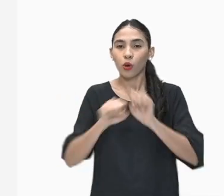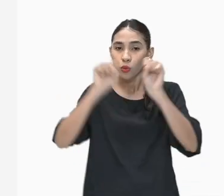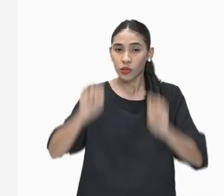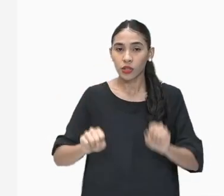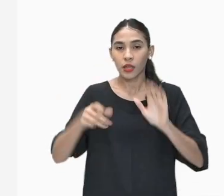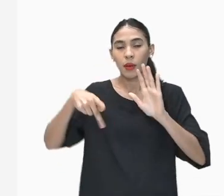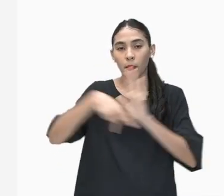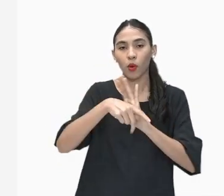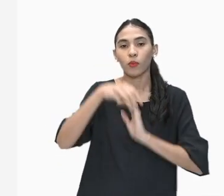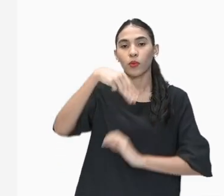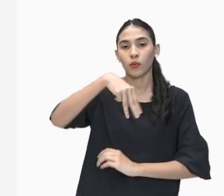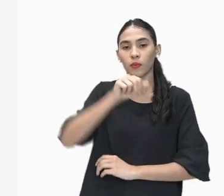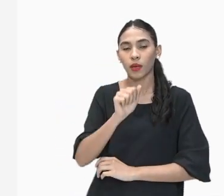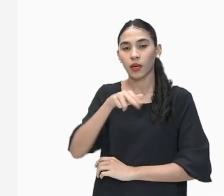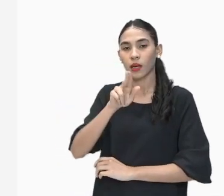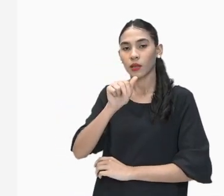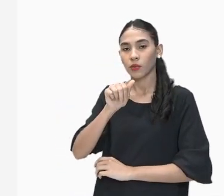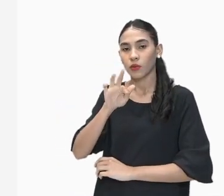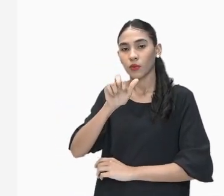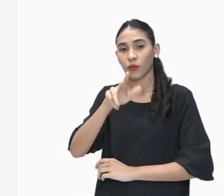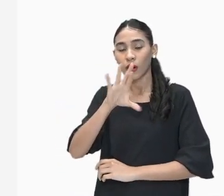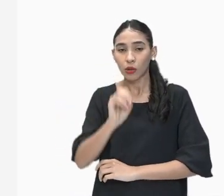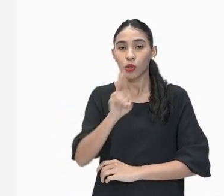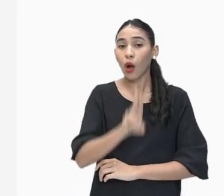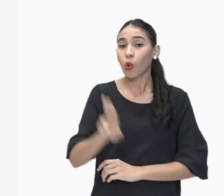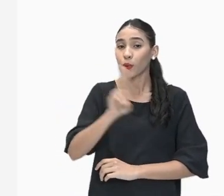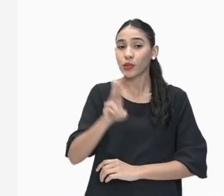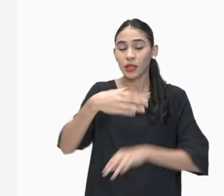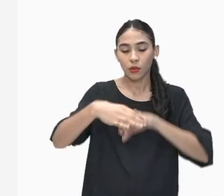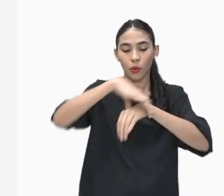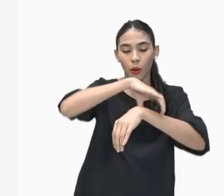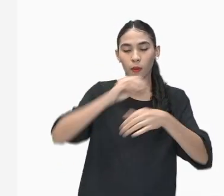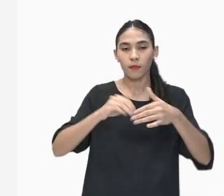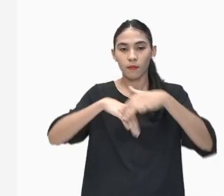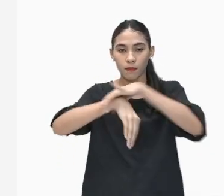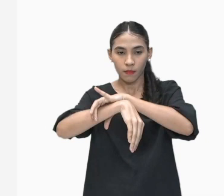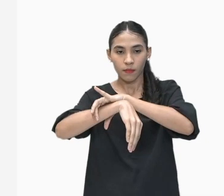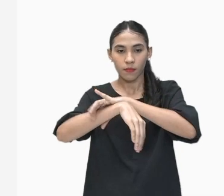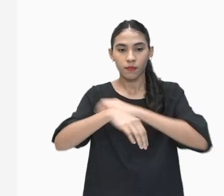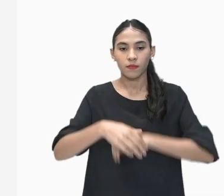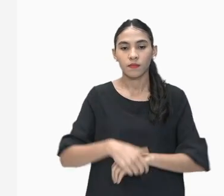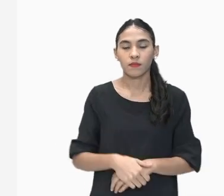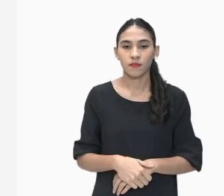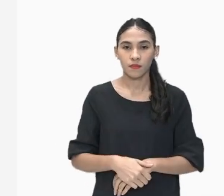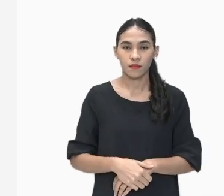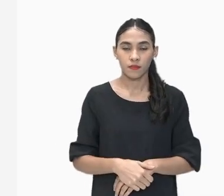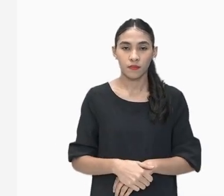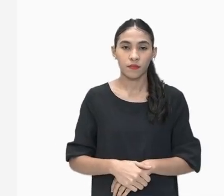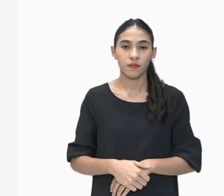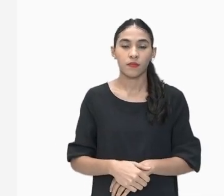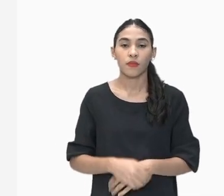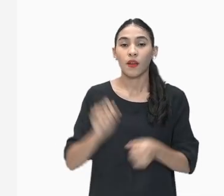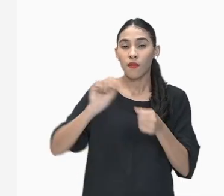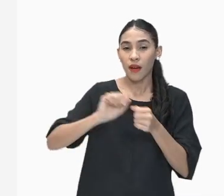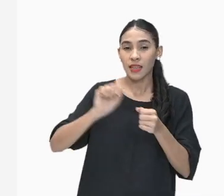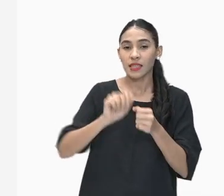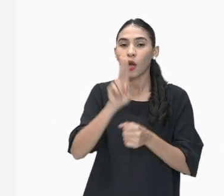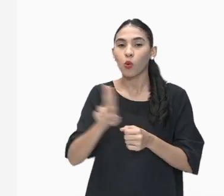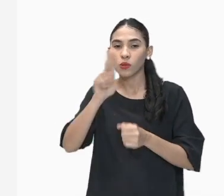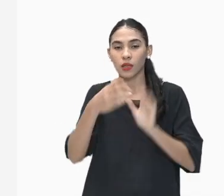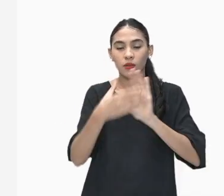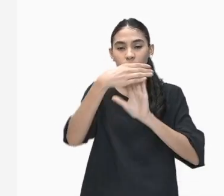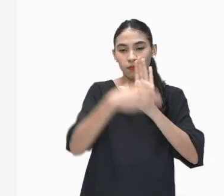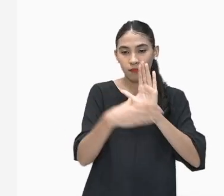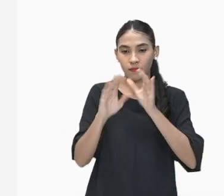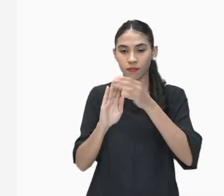é, feito com a mão. Manus, mão. Facture, né, fazer. Então, fazer com a mão. Vejam lá,